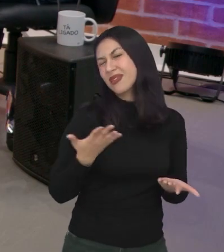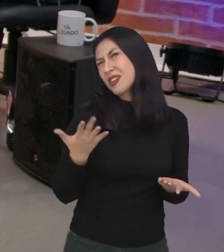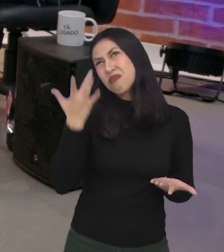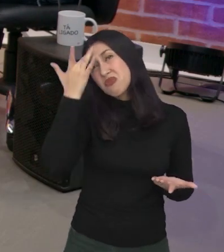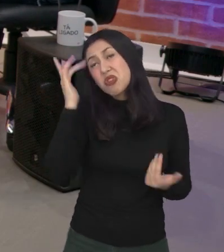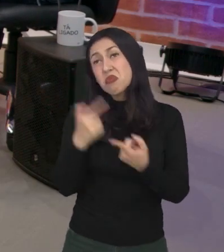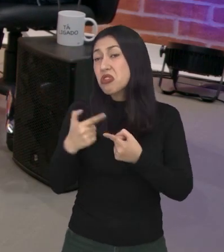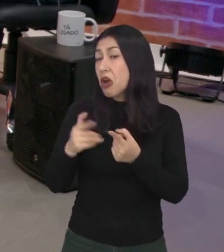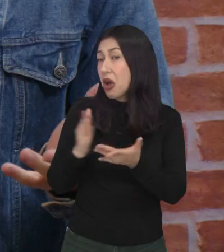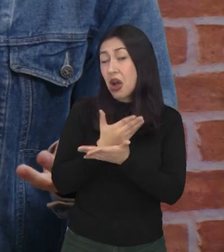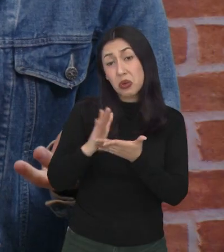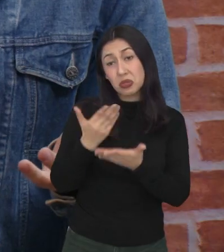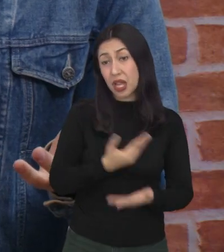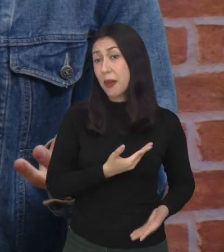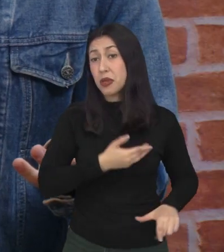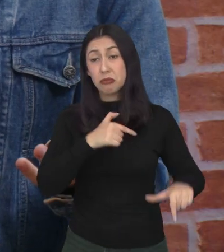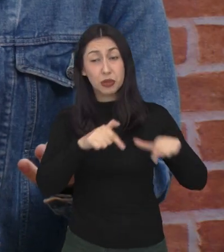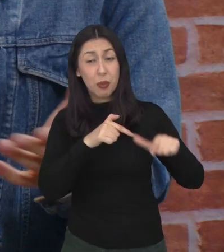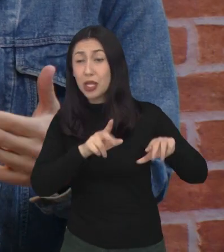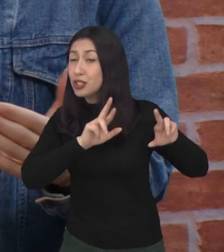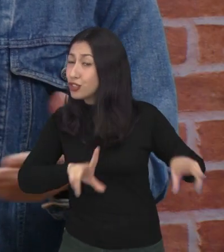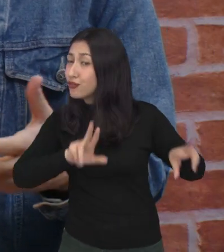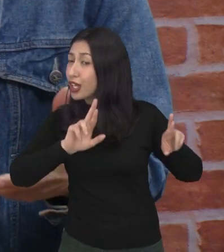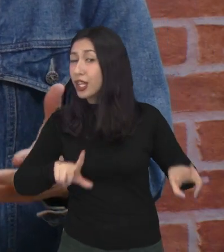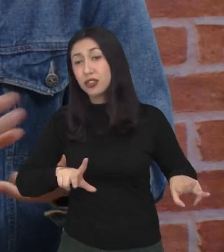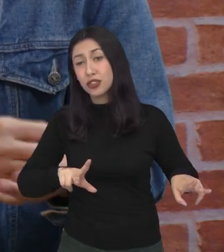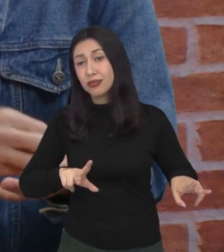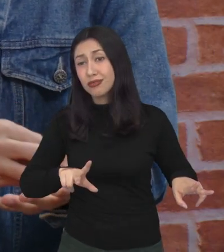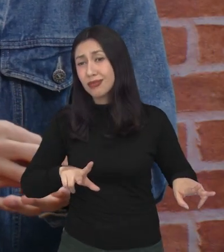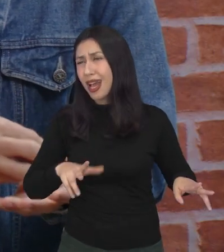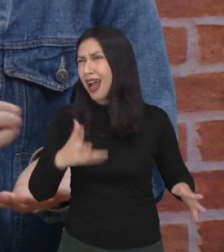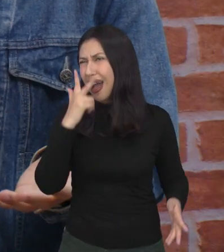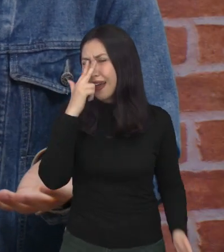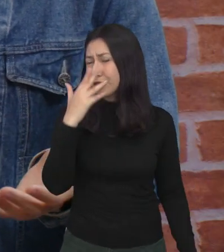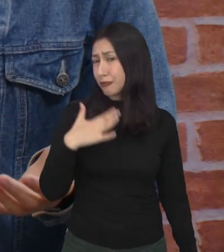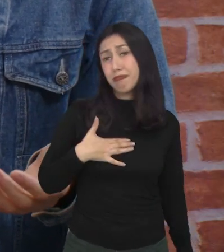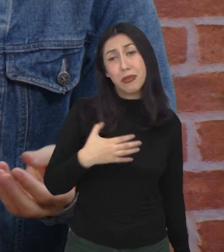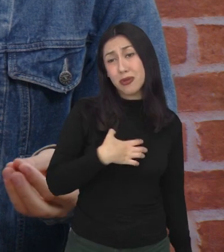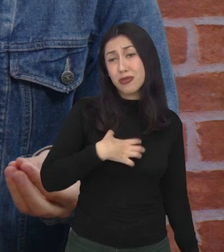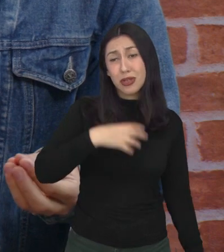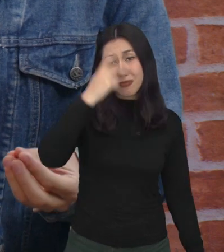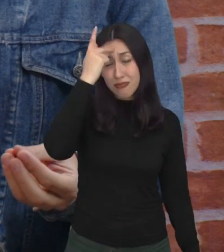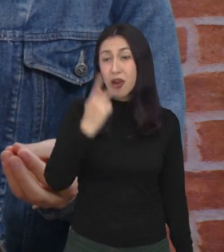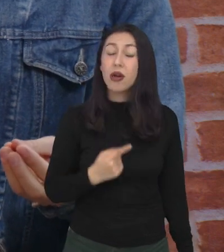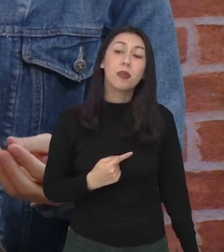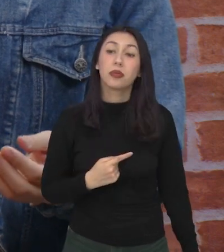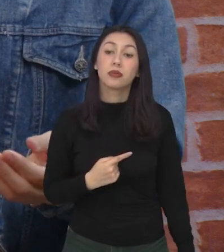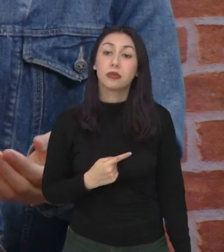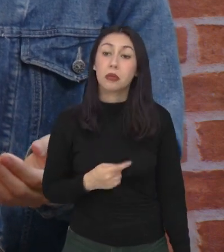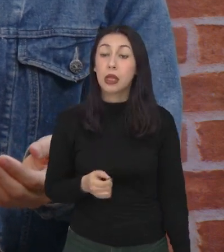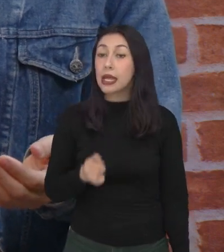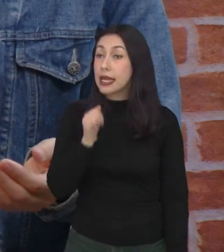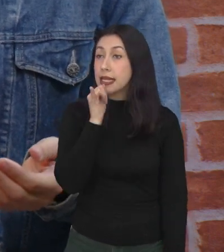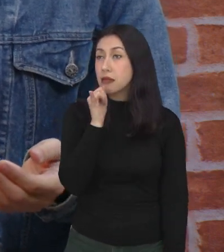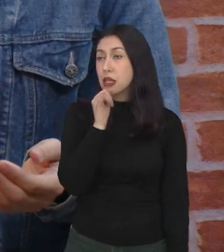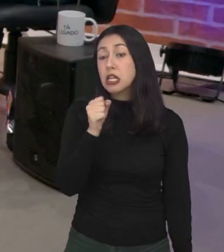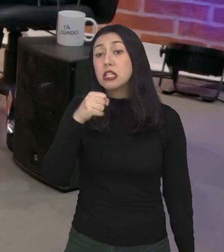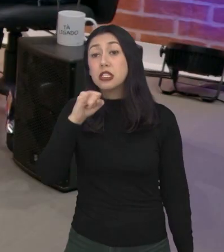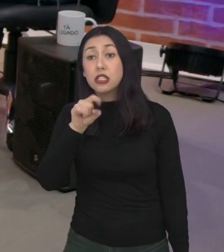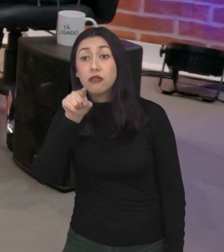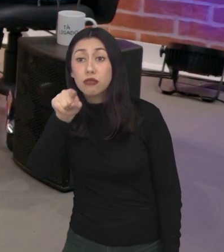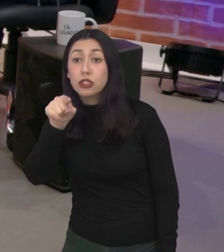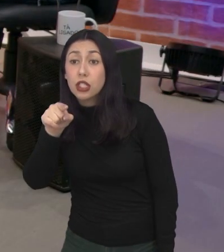a única função de uma faculdade é te capacitar para uma profissão, porque você quer trabalhar com ela, obviamente. Então, eu já entrei com isso na